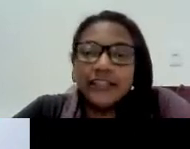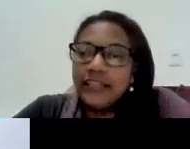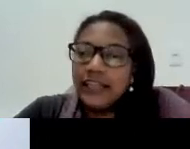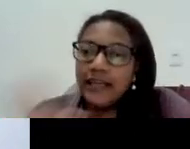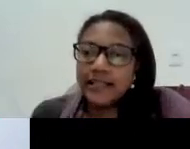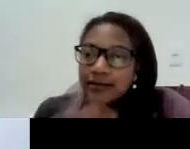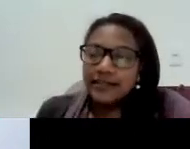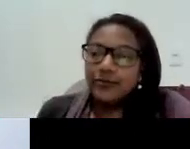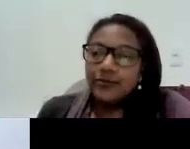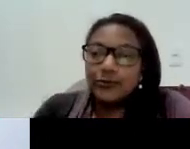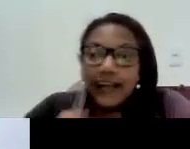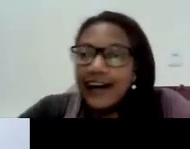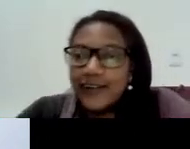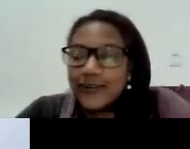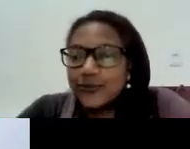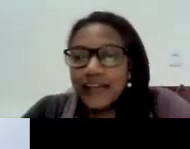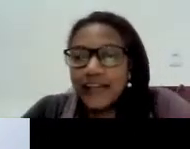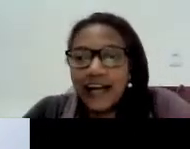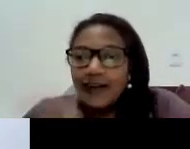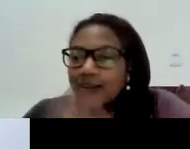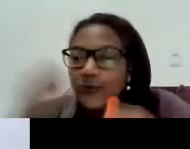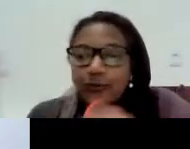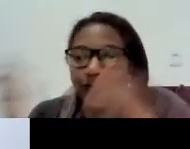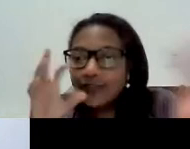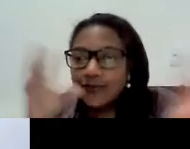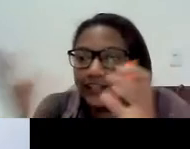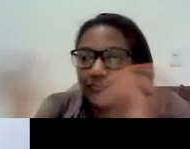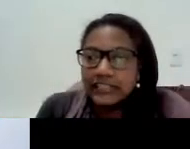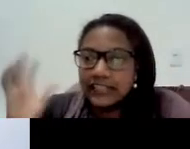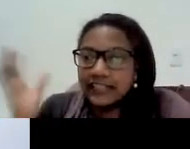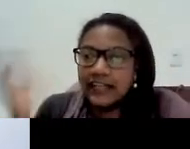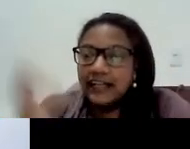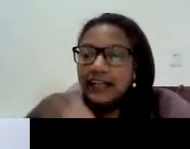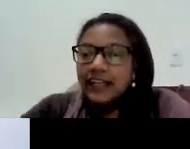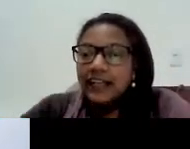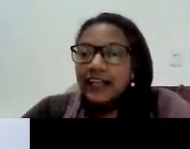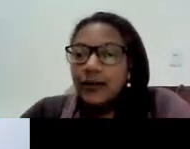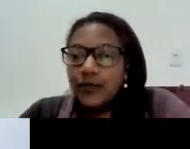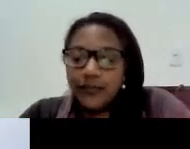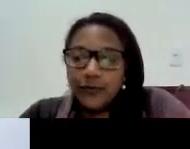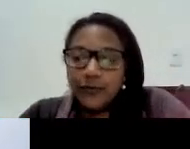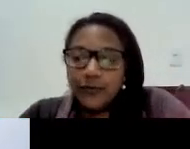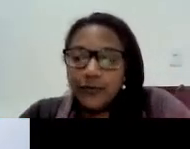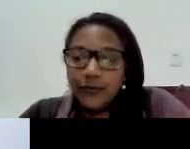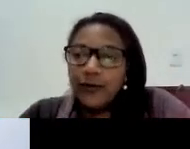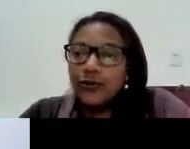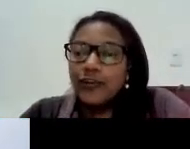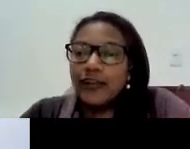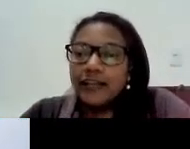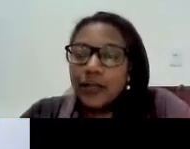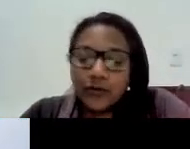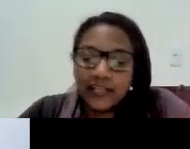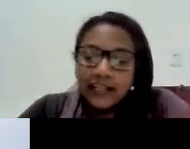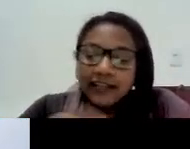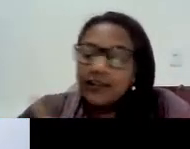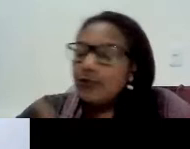entender mesmo assim quando eu estou na aula. Quando eu estou na aula que eu vou conseguir fazer essa. Porque no momento que eu estou lendo lá, tem muita